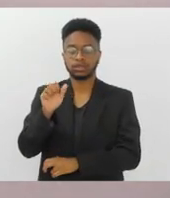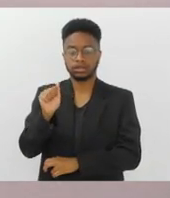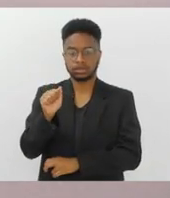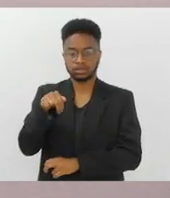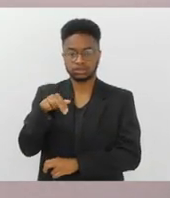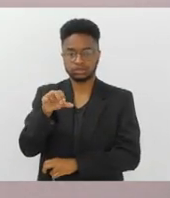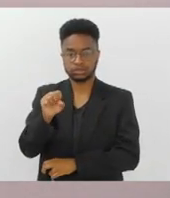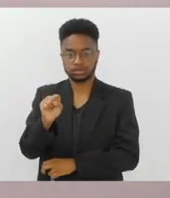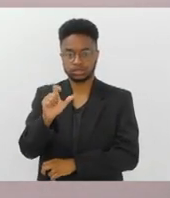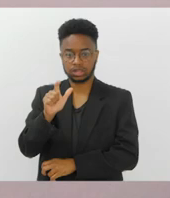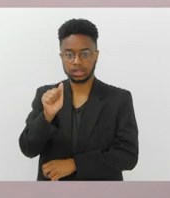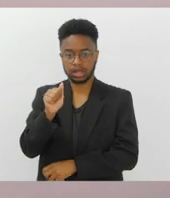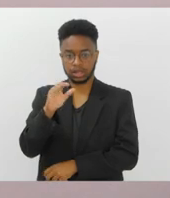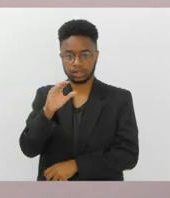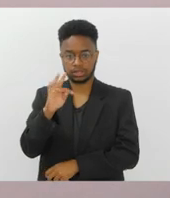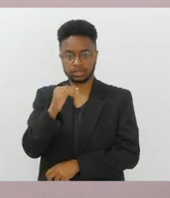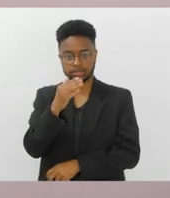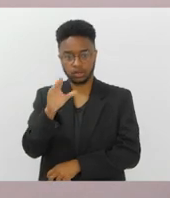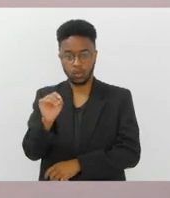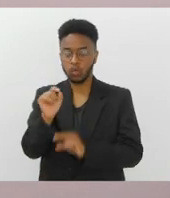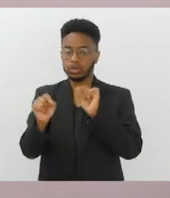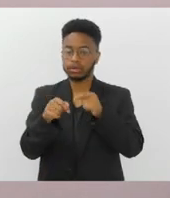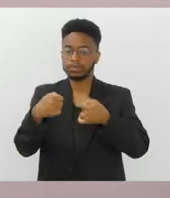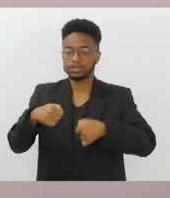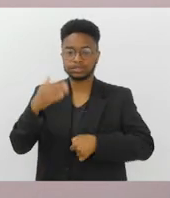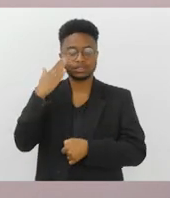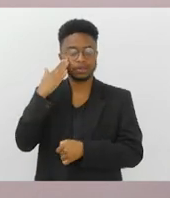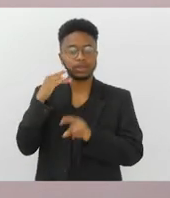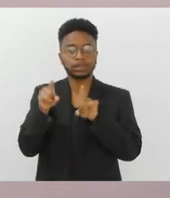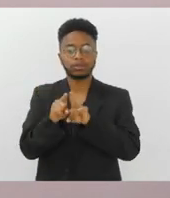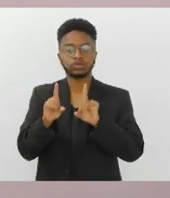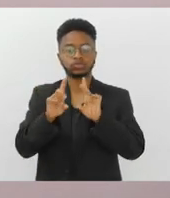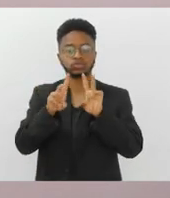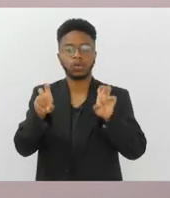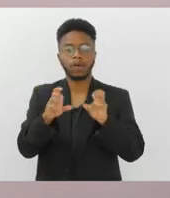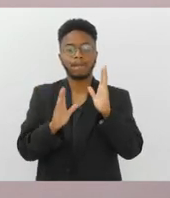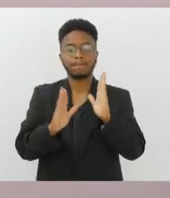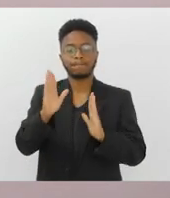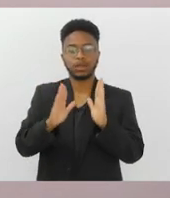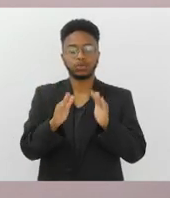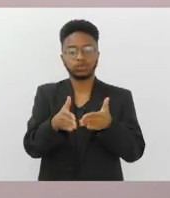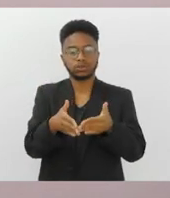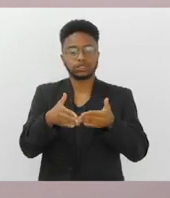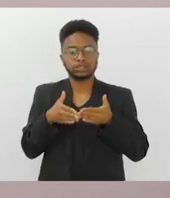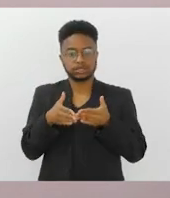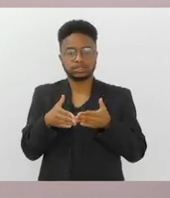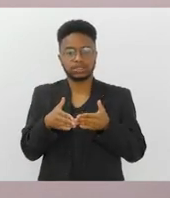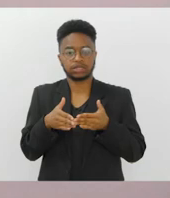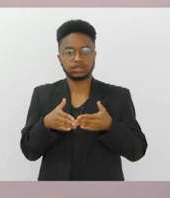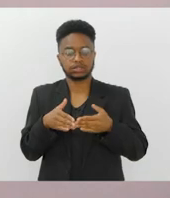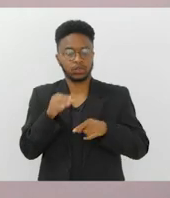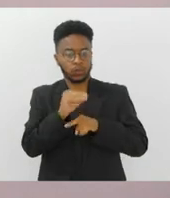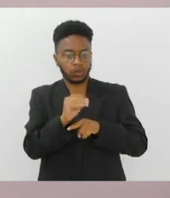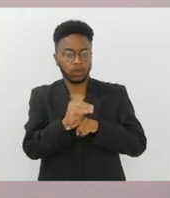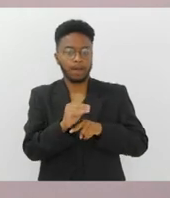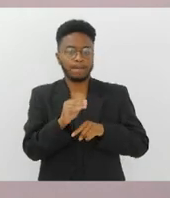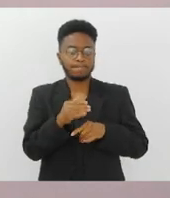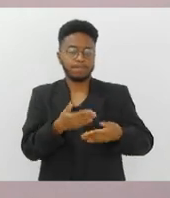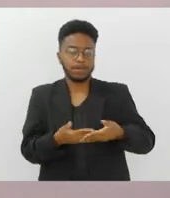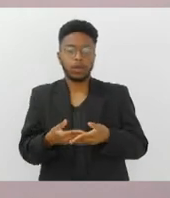saber. E aqui também, que é fundamental, a minha licença maternidade chegou ao fim. Como continuar amamentando meu